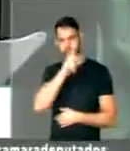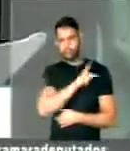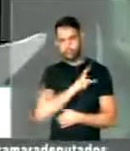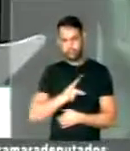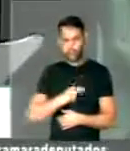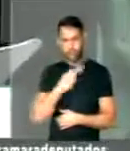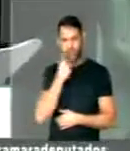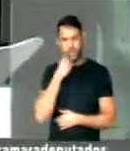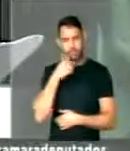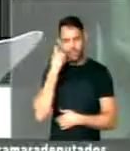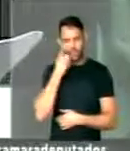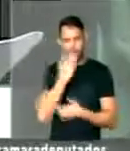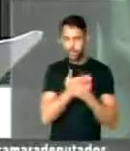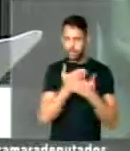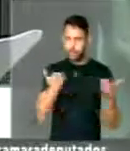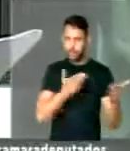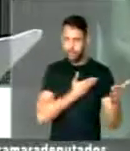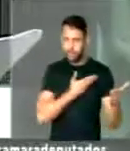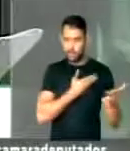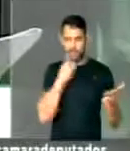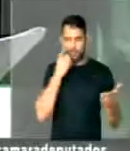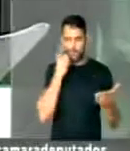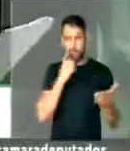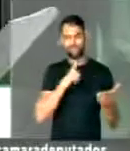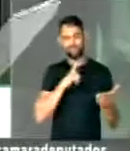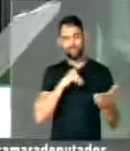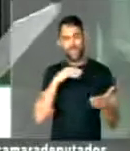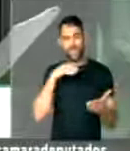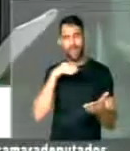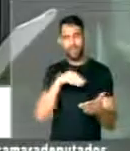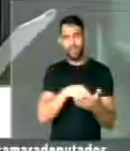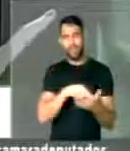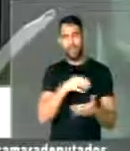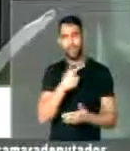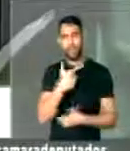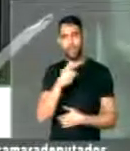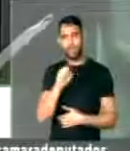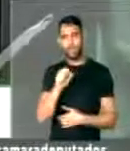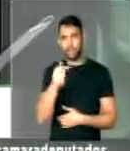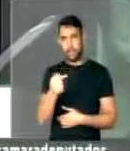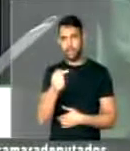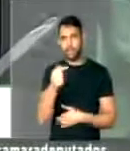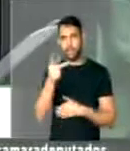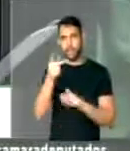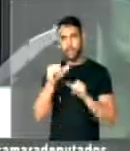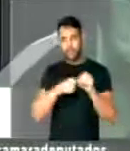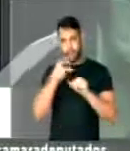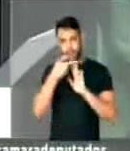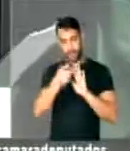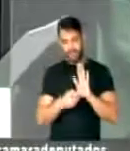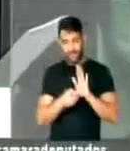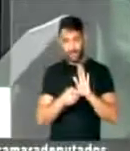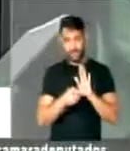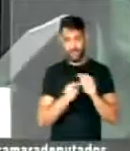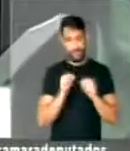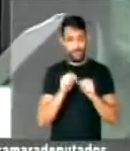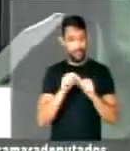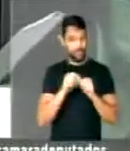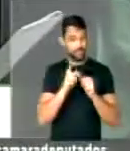e colegas, a PEC 287, da reforma da Previdência, é um